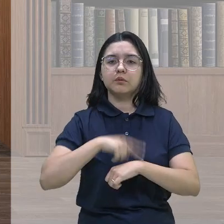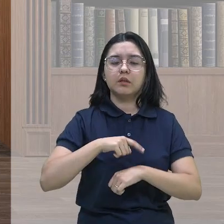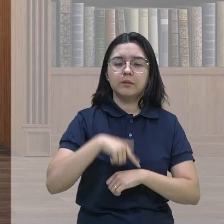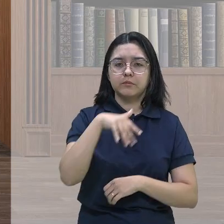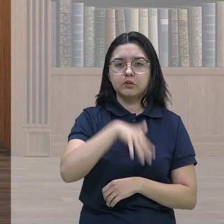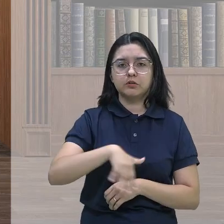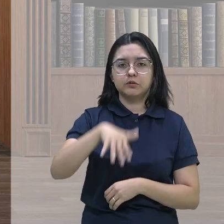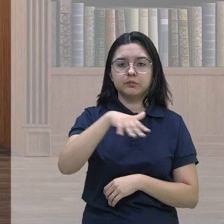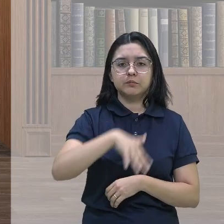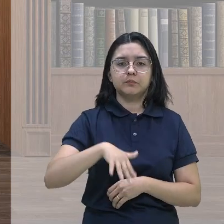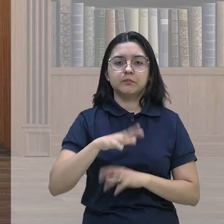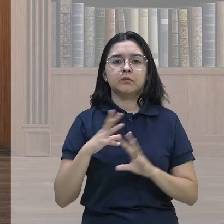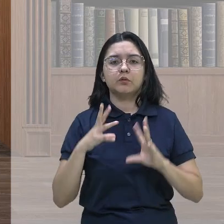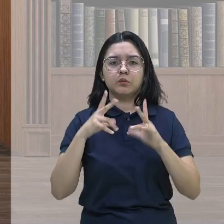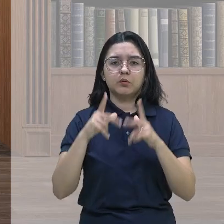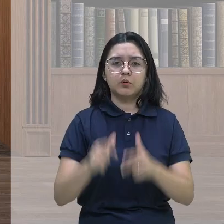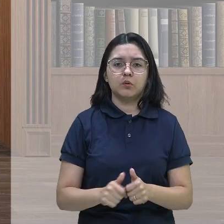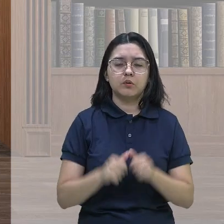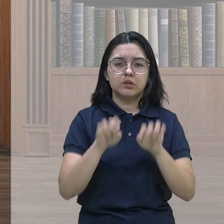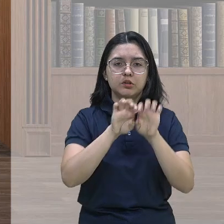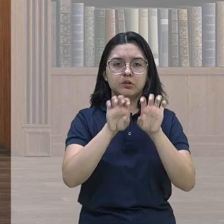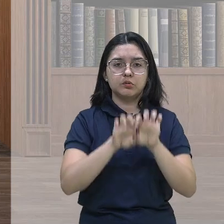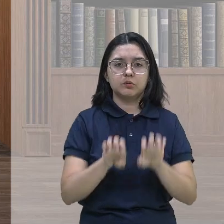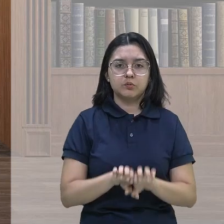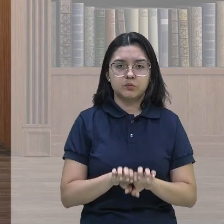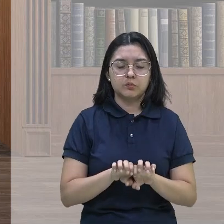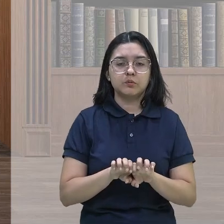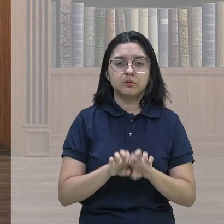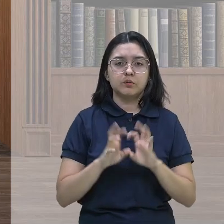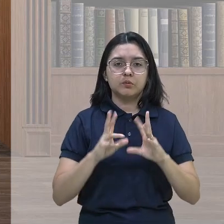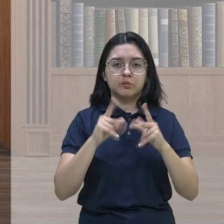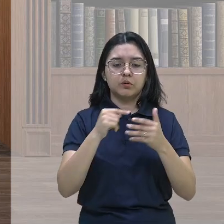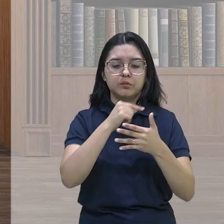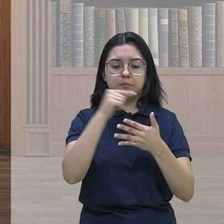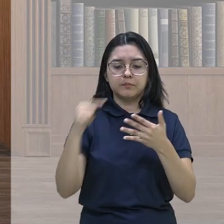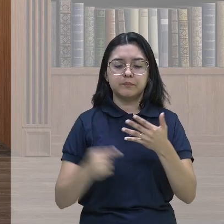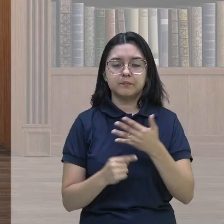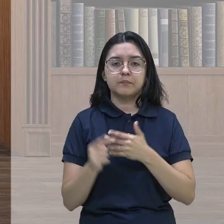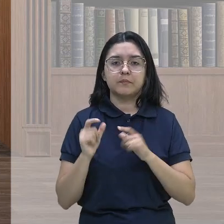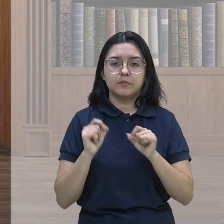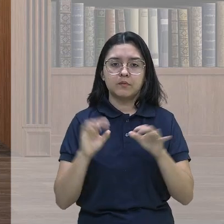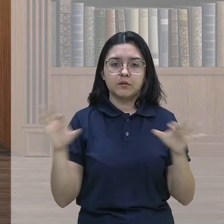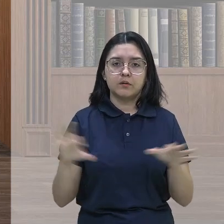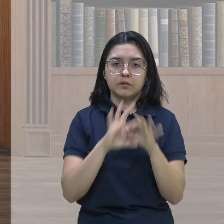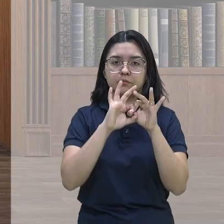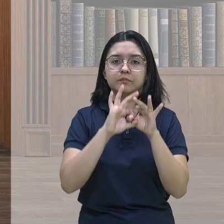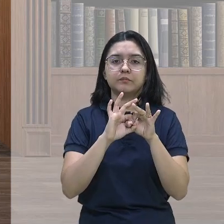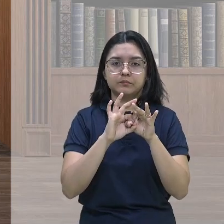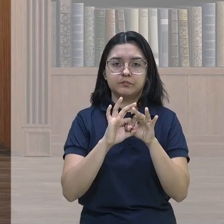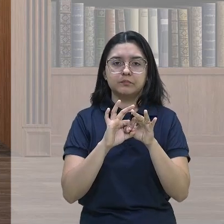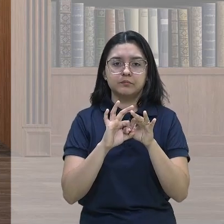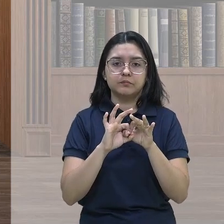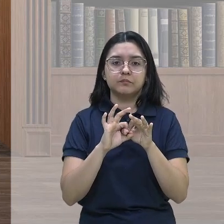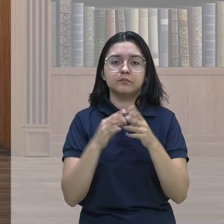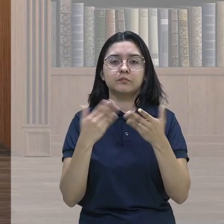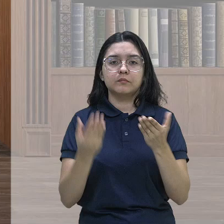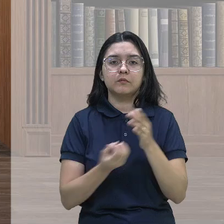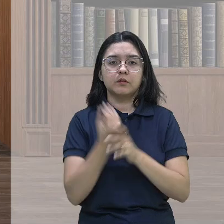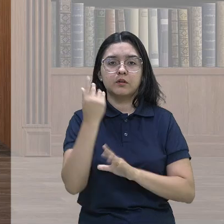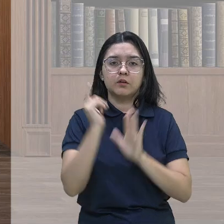num espaço. Então, toda essa estrutura, todos esses elementos combinados formam o